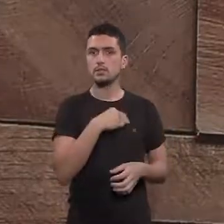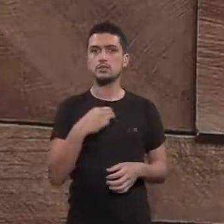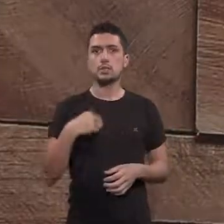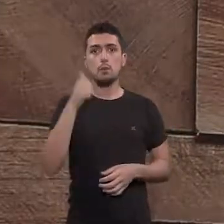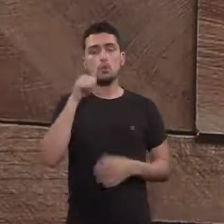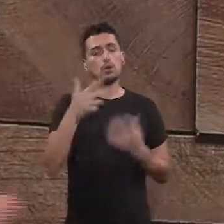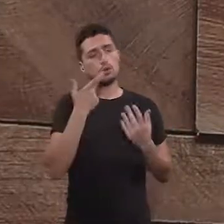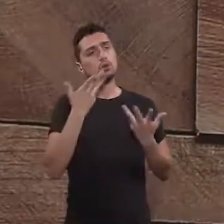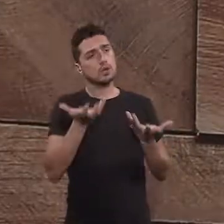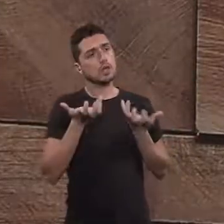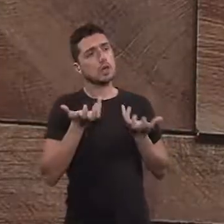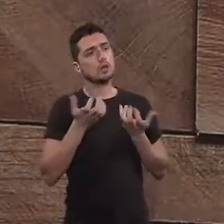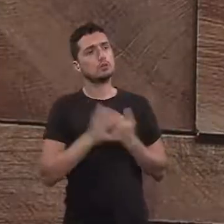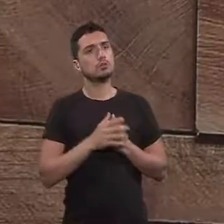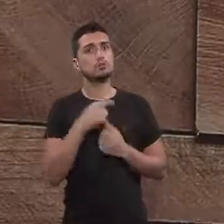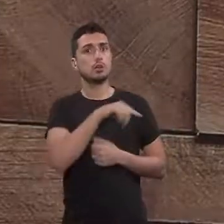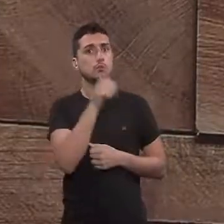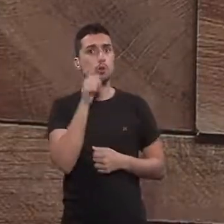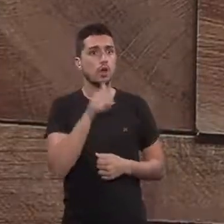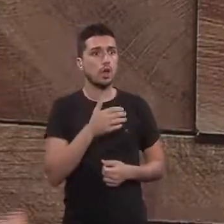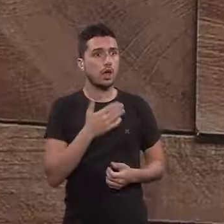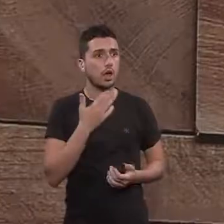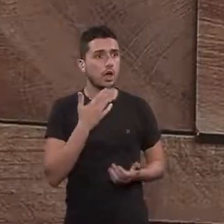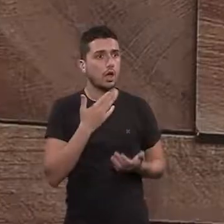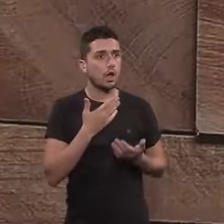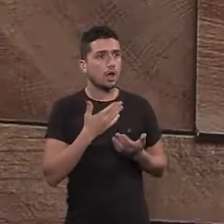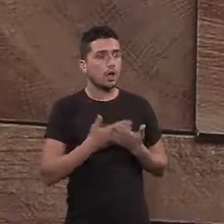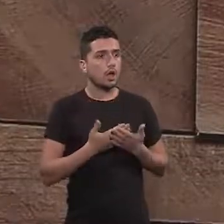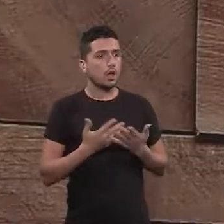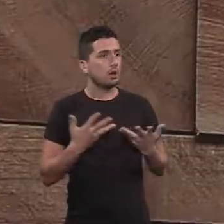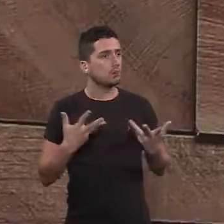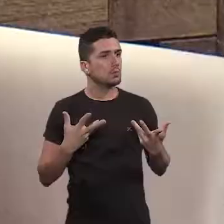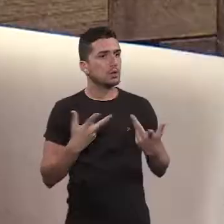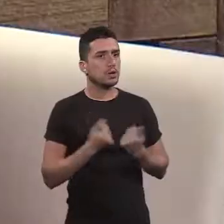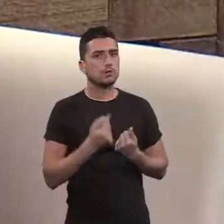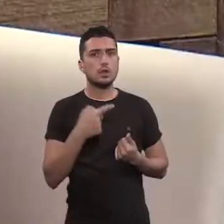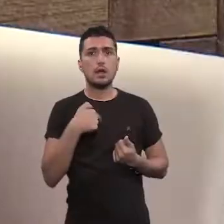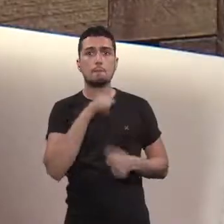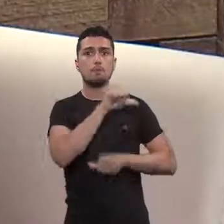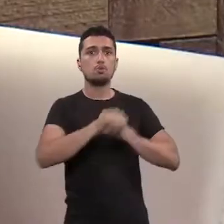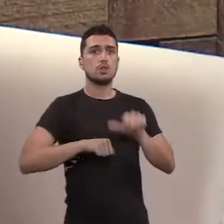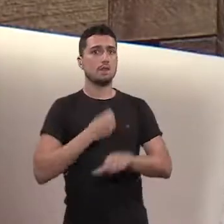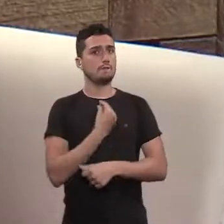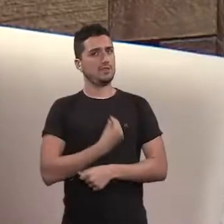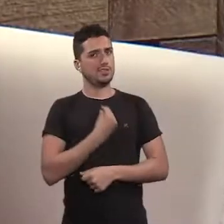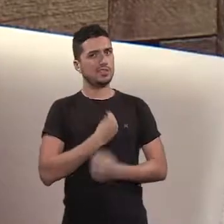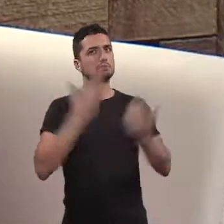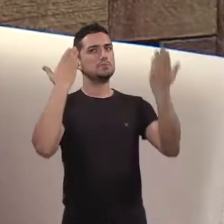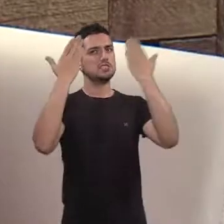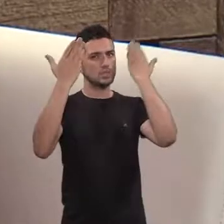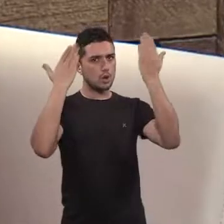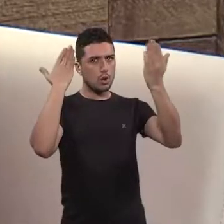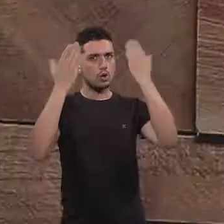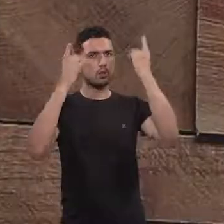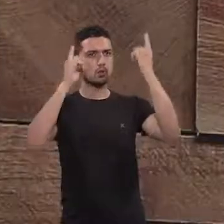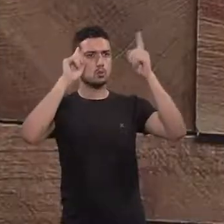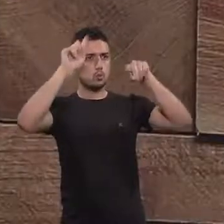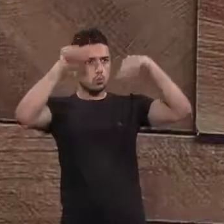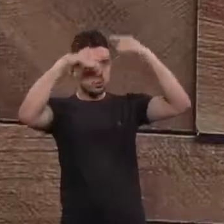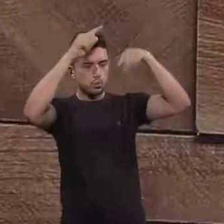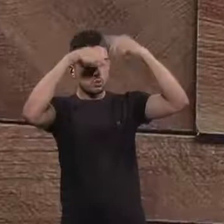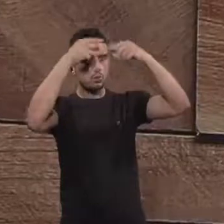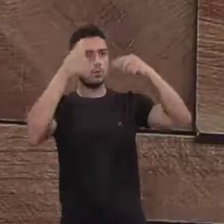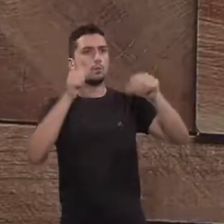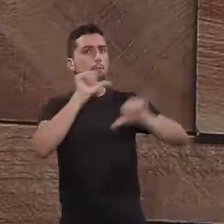Ela ficou tão impressionada com o trabalho, ela transformou a sua vida, ou seja, com as aulas, com o estímulo para a autotransformação, para